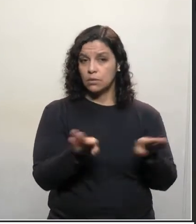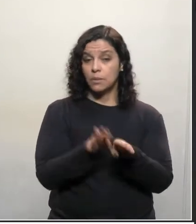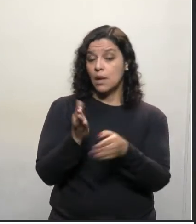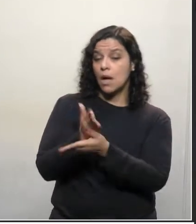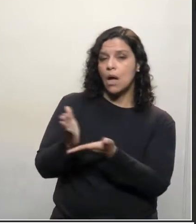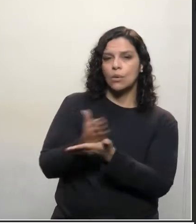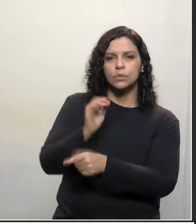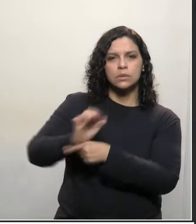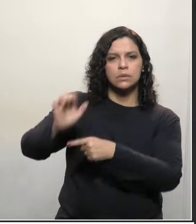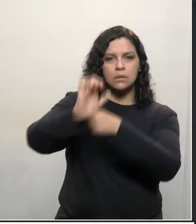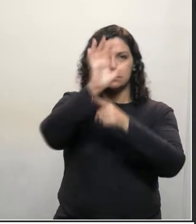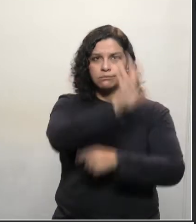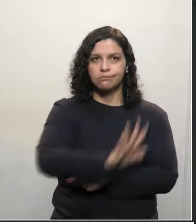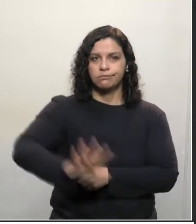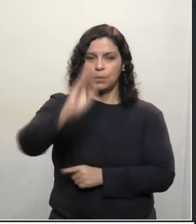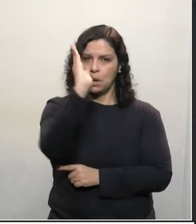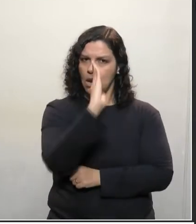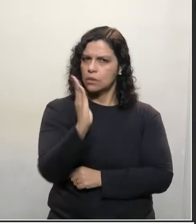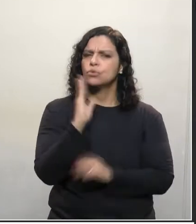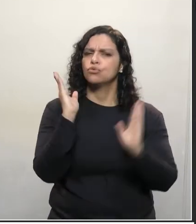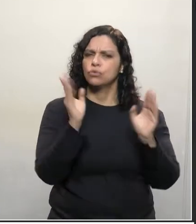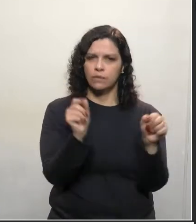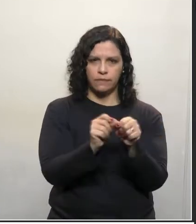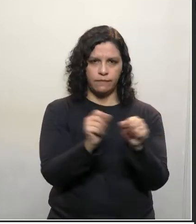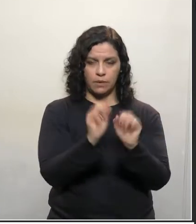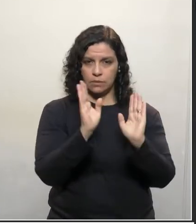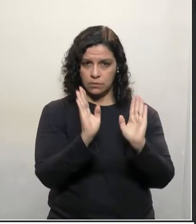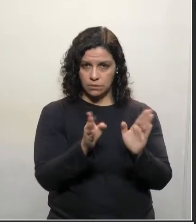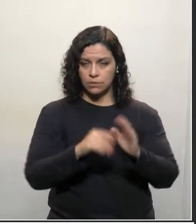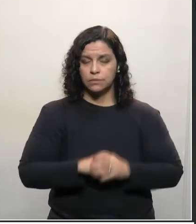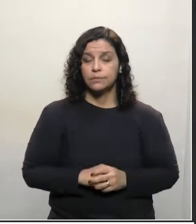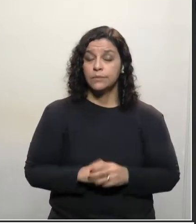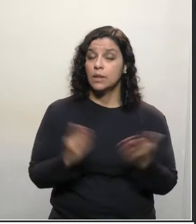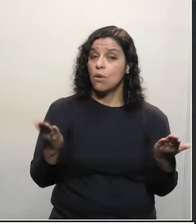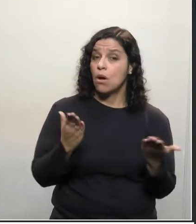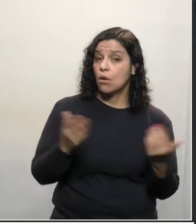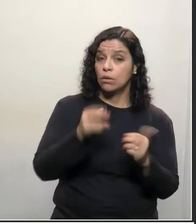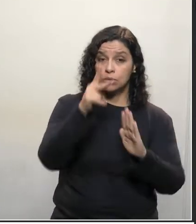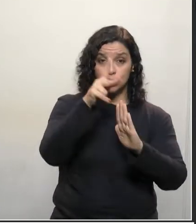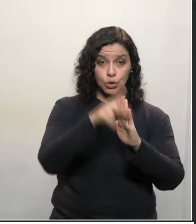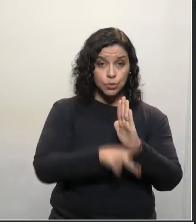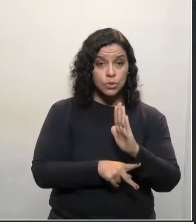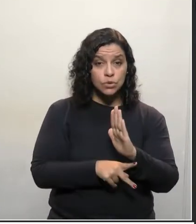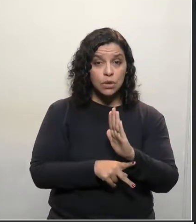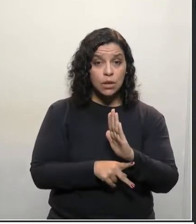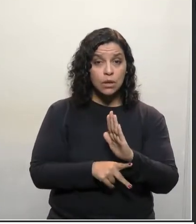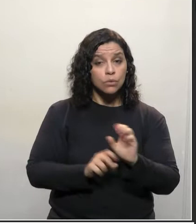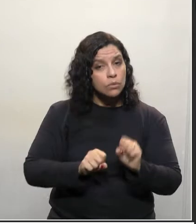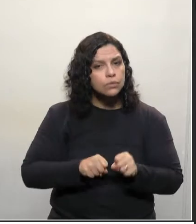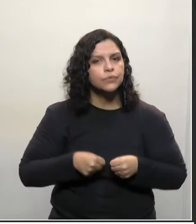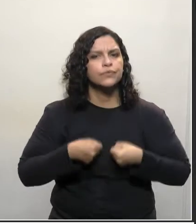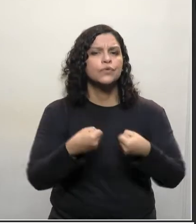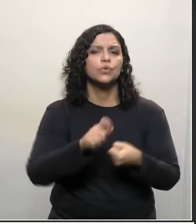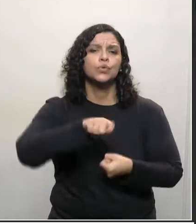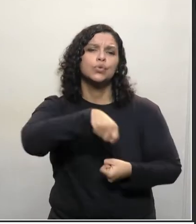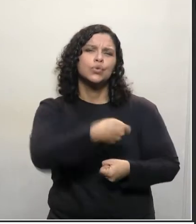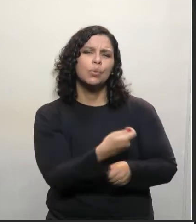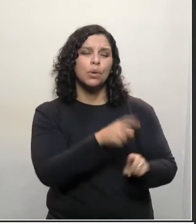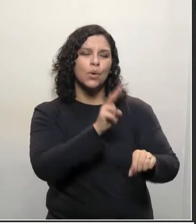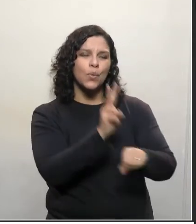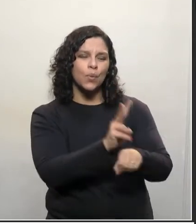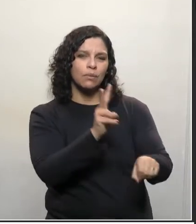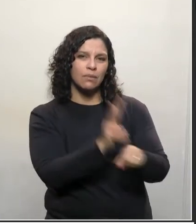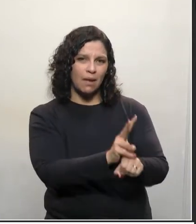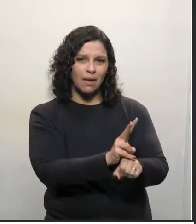alguns estados brasileiros, e ele reforça a proteção à mulher